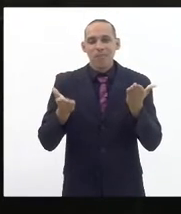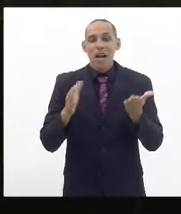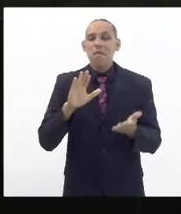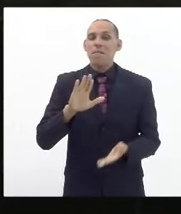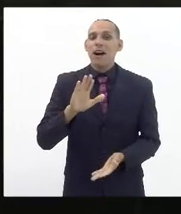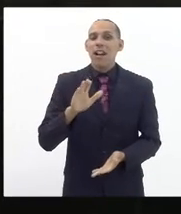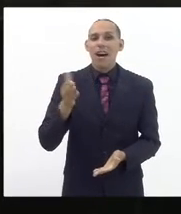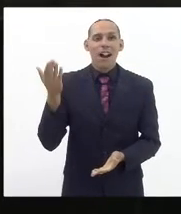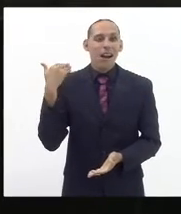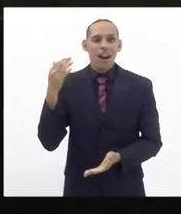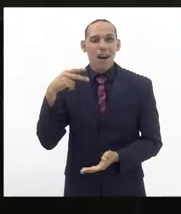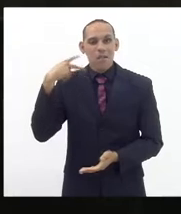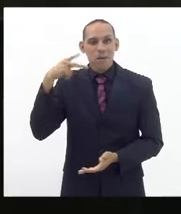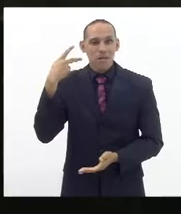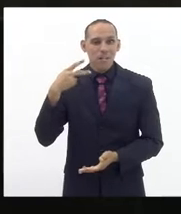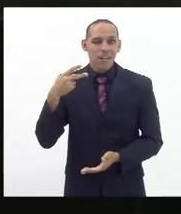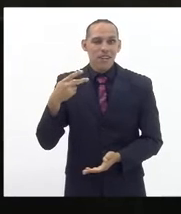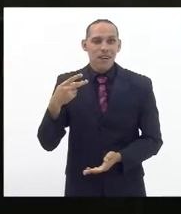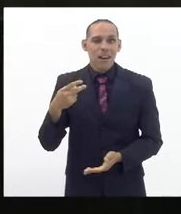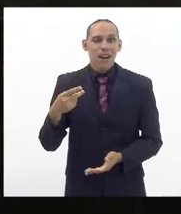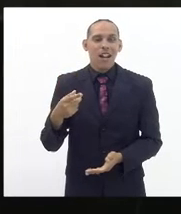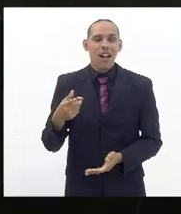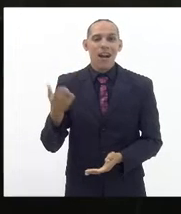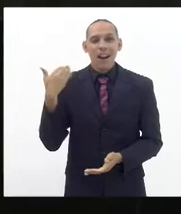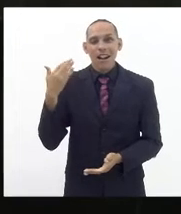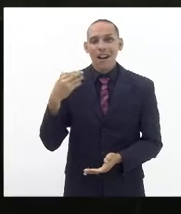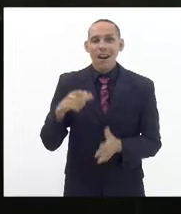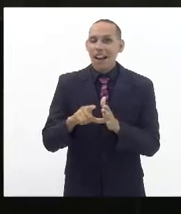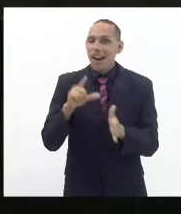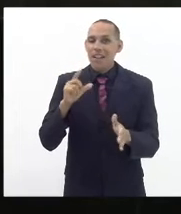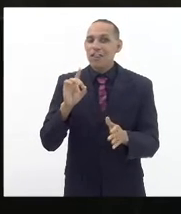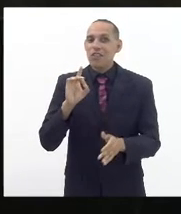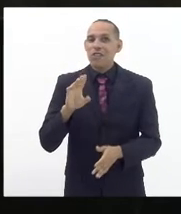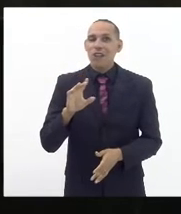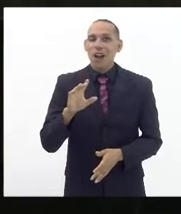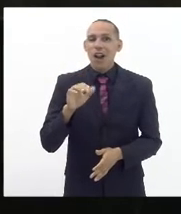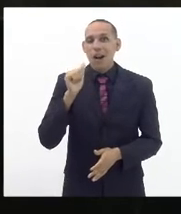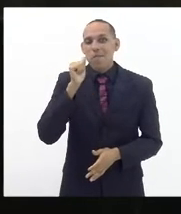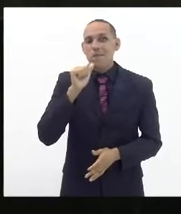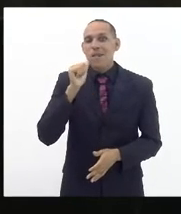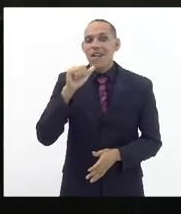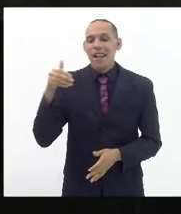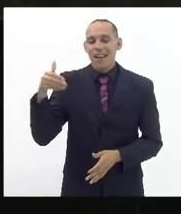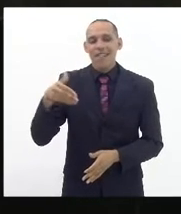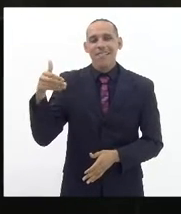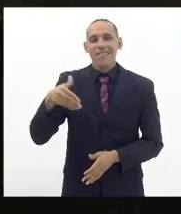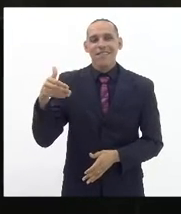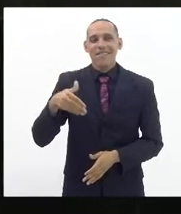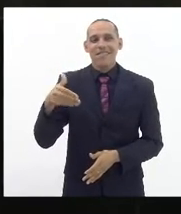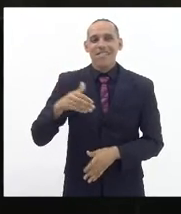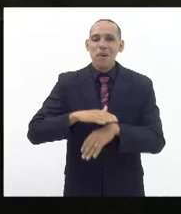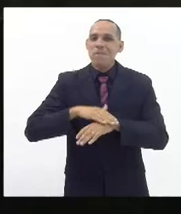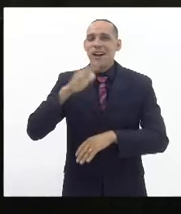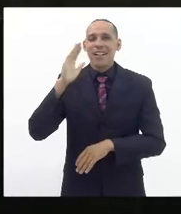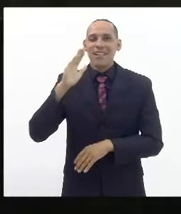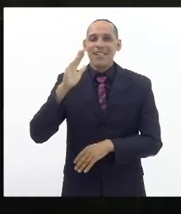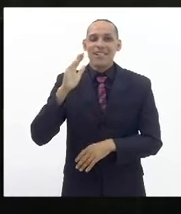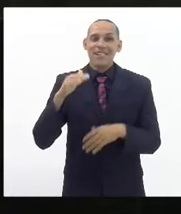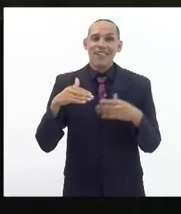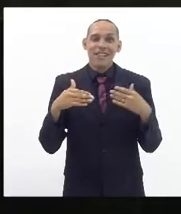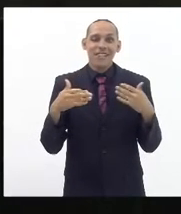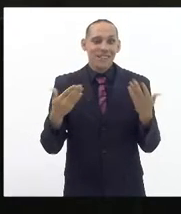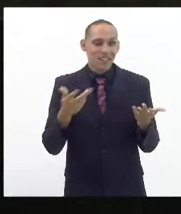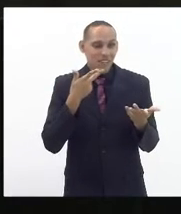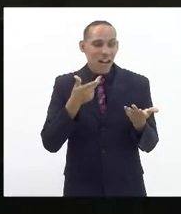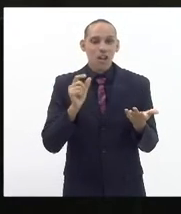um parlamento, nesse exato momento, composto majoritariamente por deputadas. E não é nem um pouco